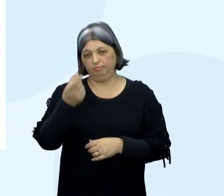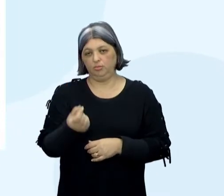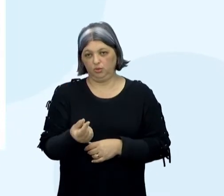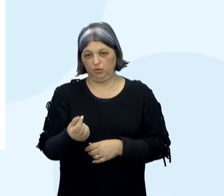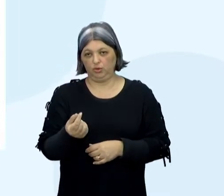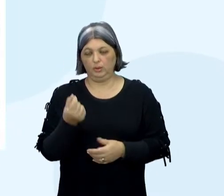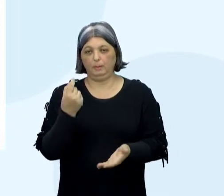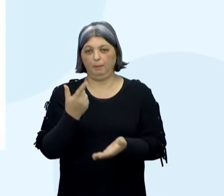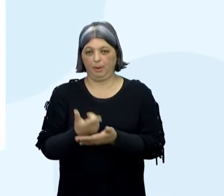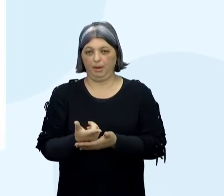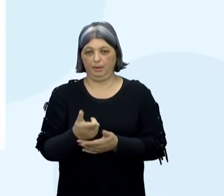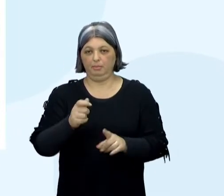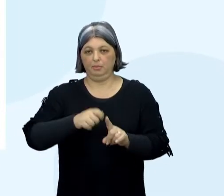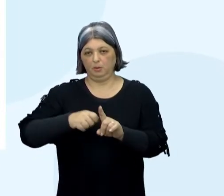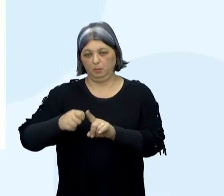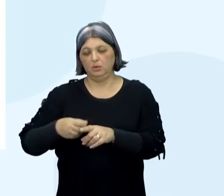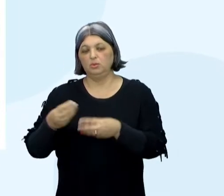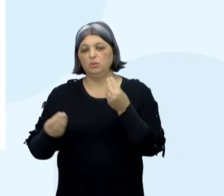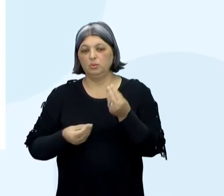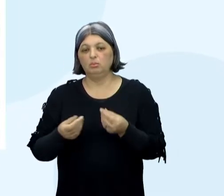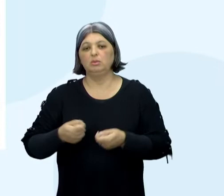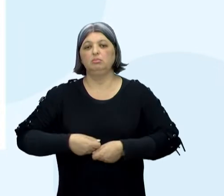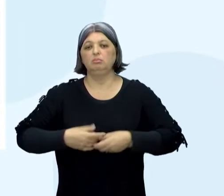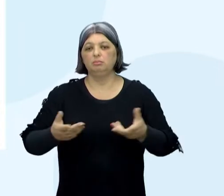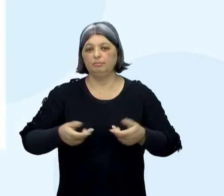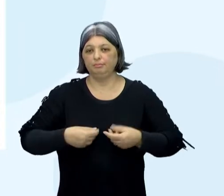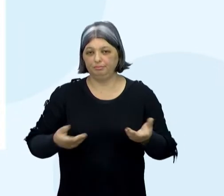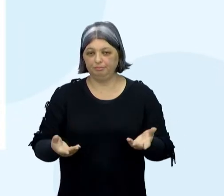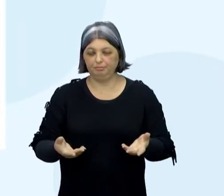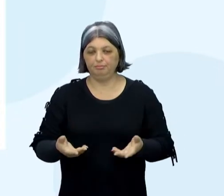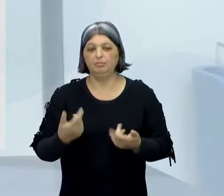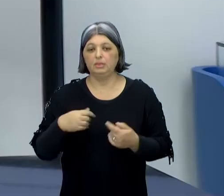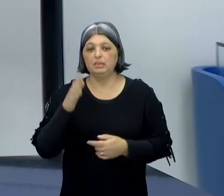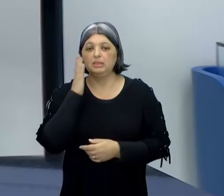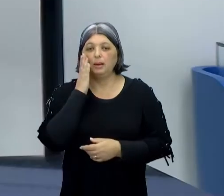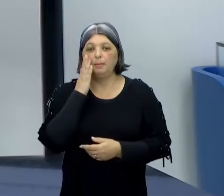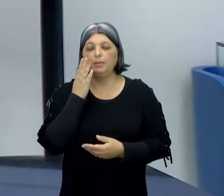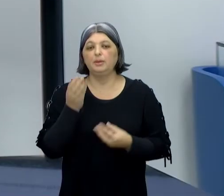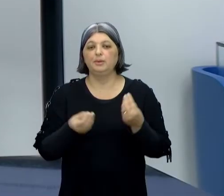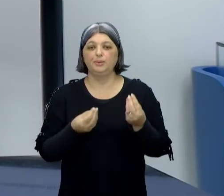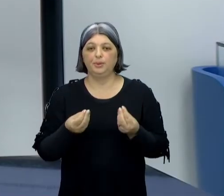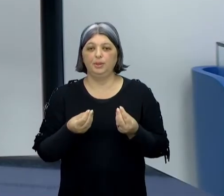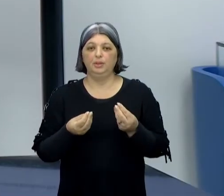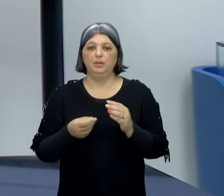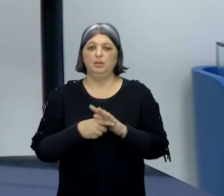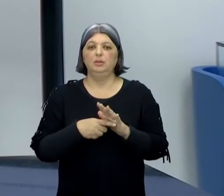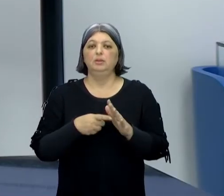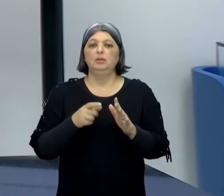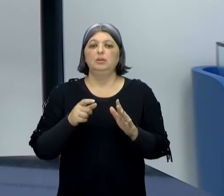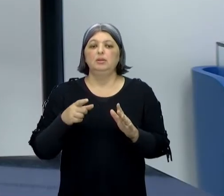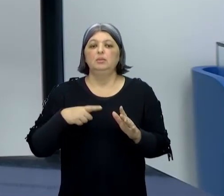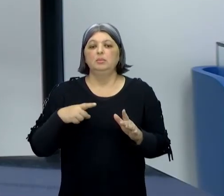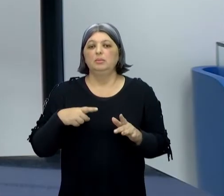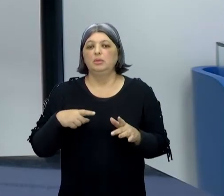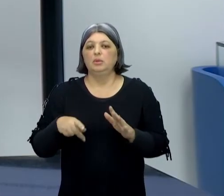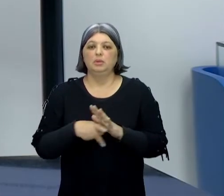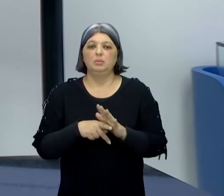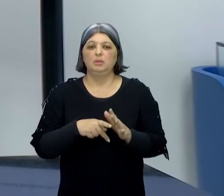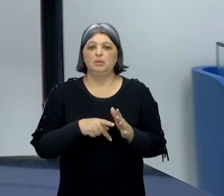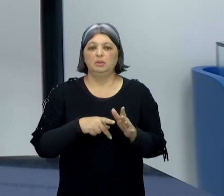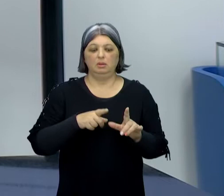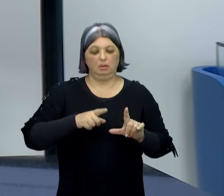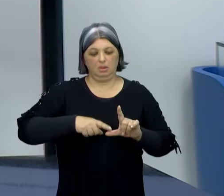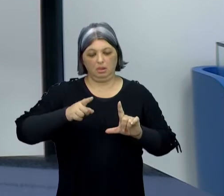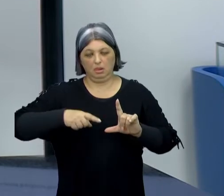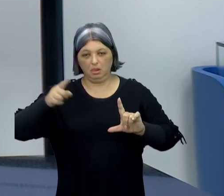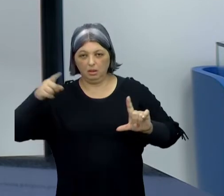dinheiro, como eu estou gastando, eu preciso saber quais são aí esses buracos negros que acontecem aí